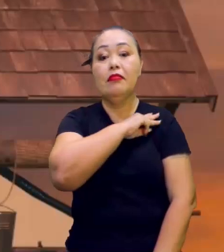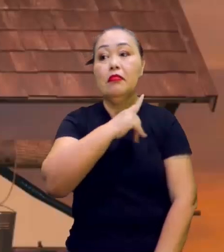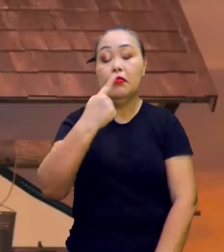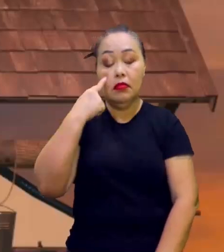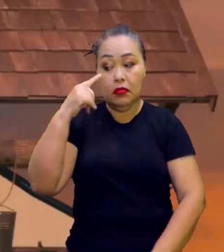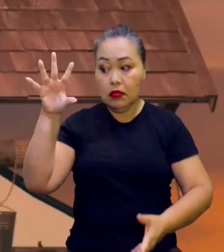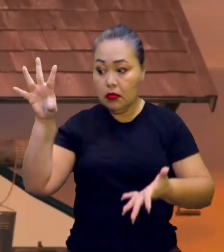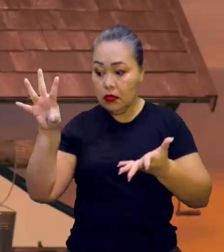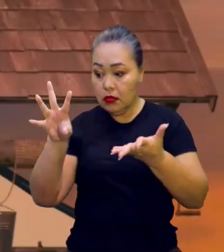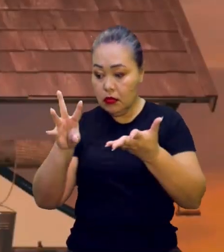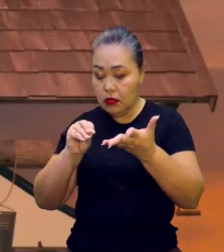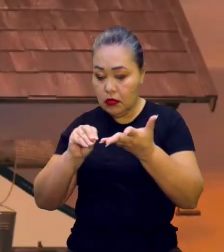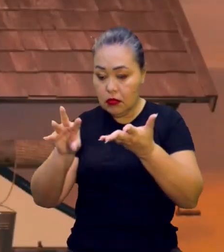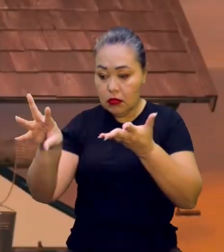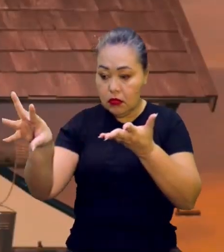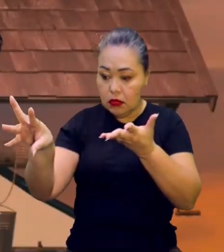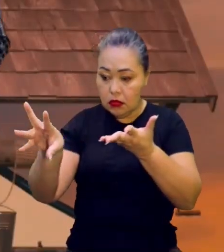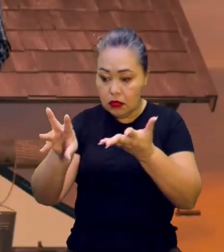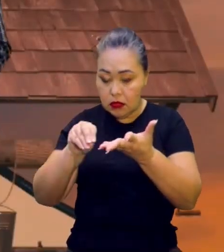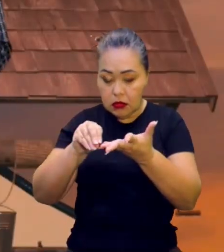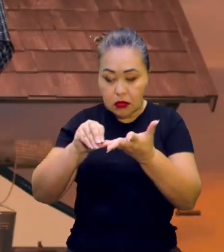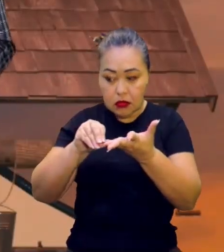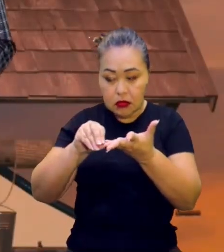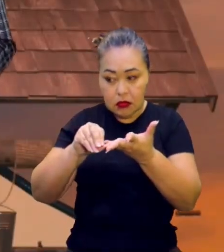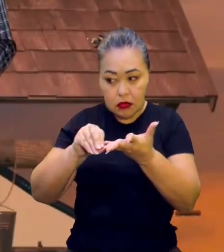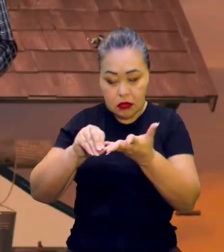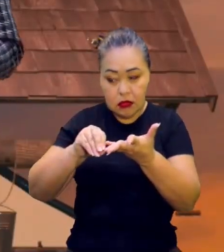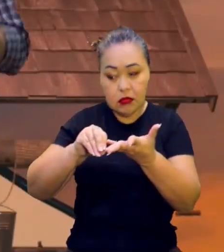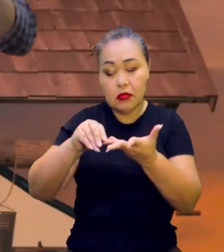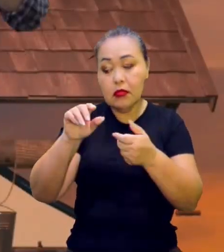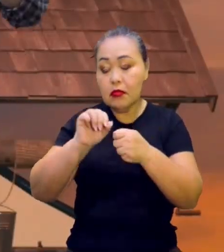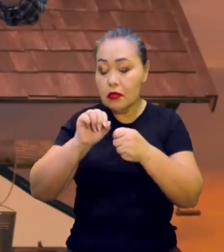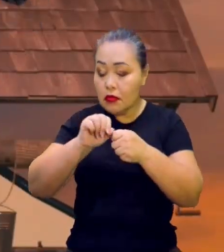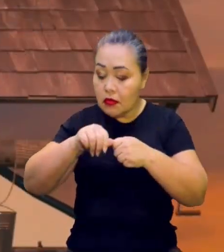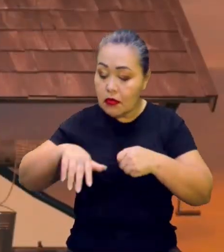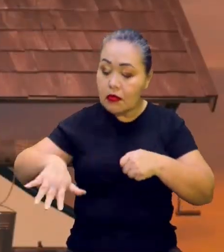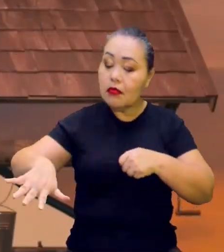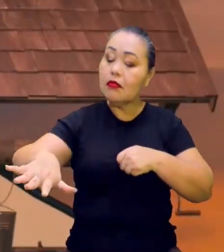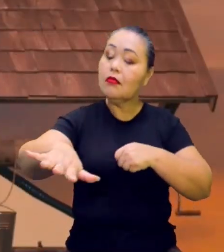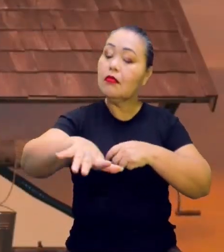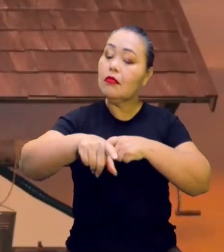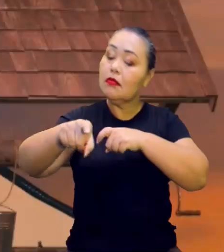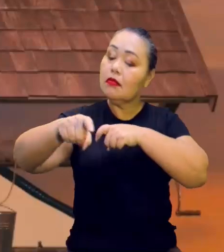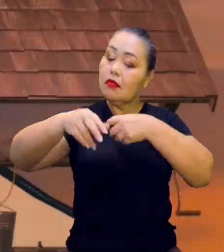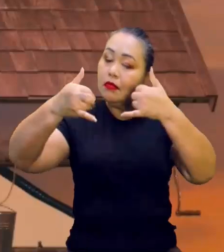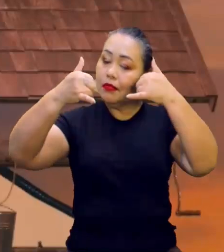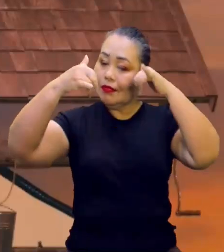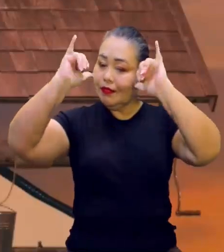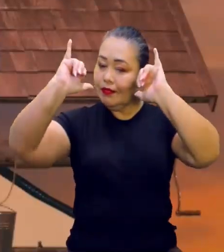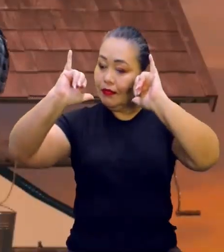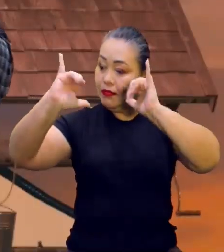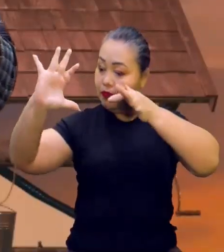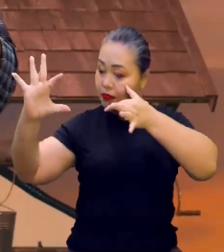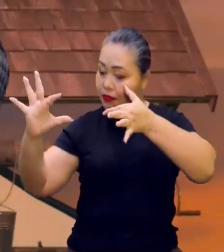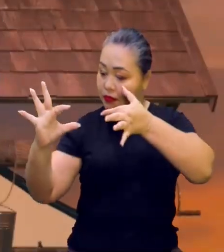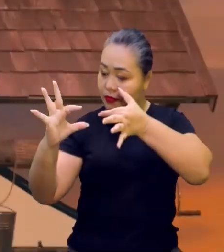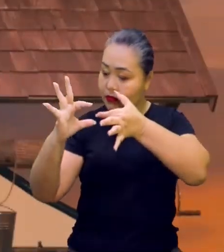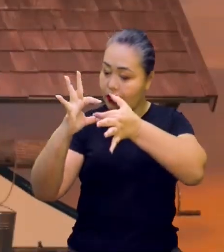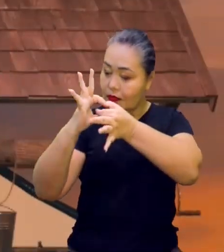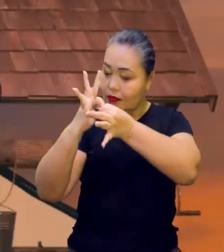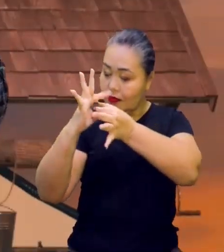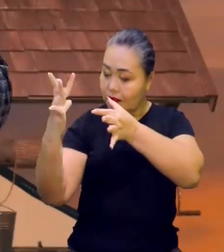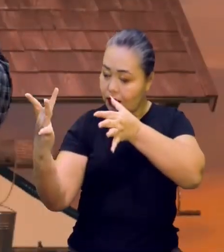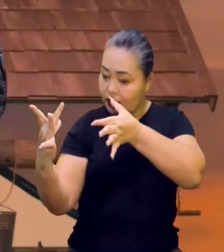integração das atividades agropecuárias. Lembra? Agropecuária é a junção, é